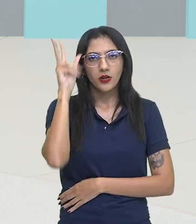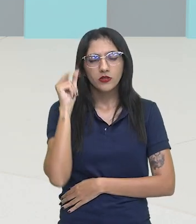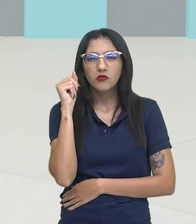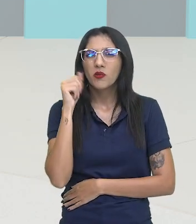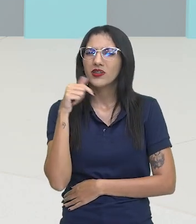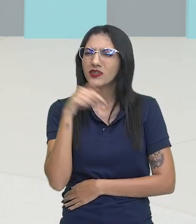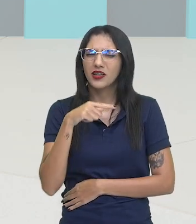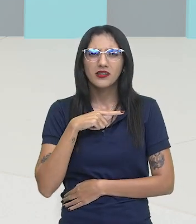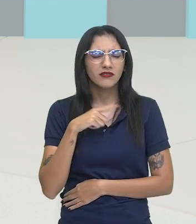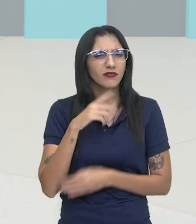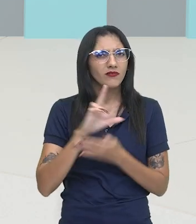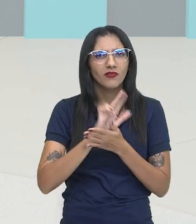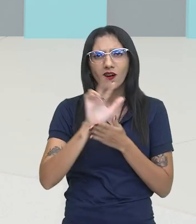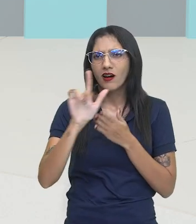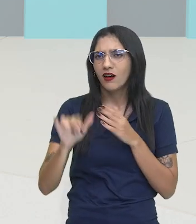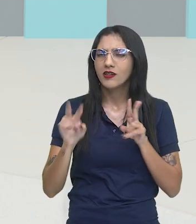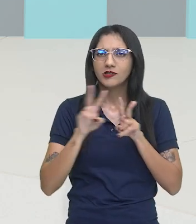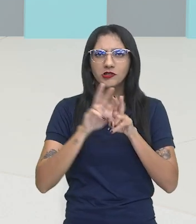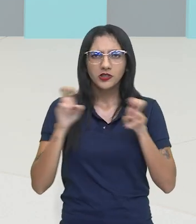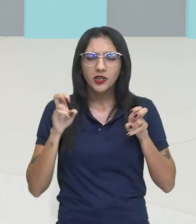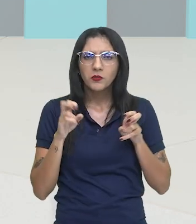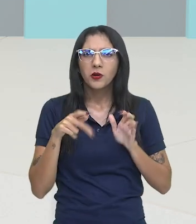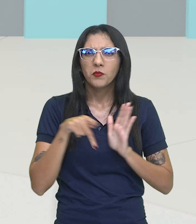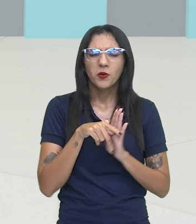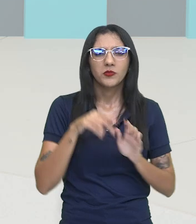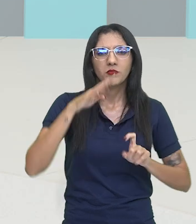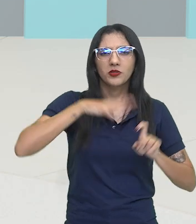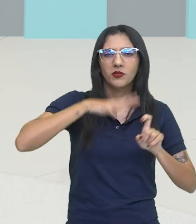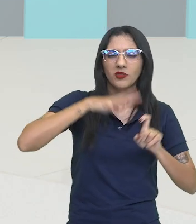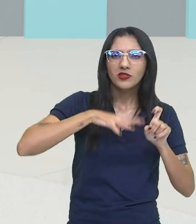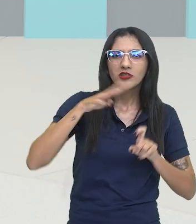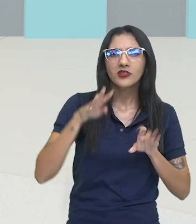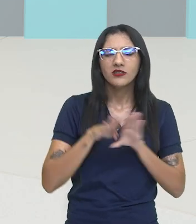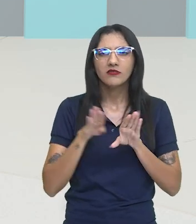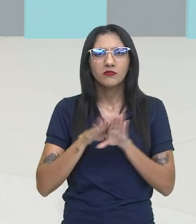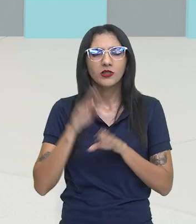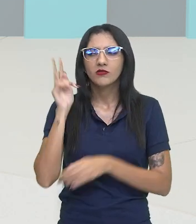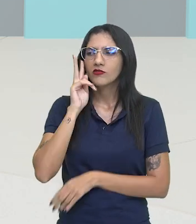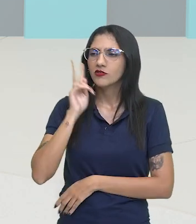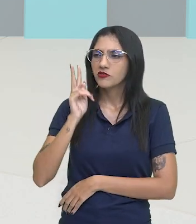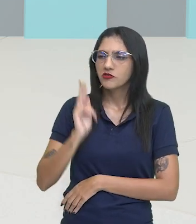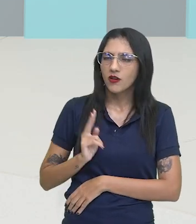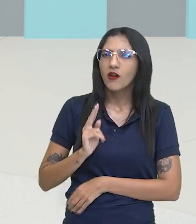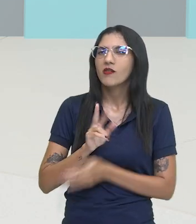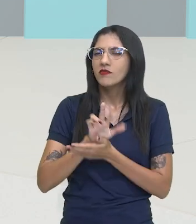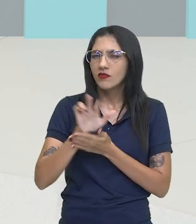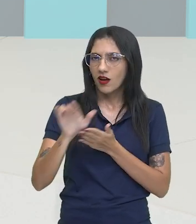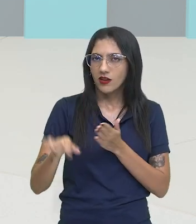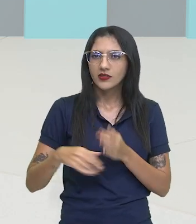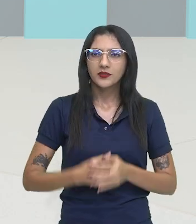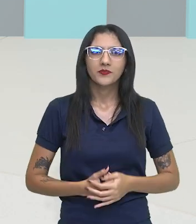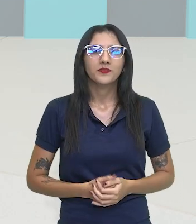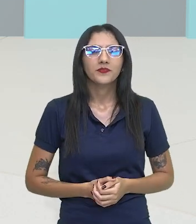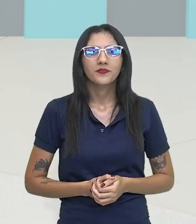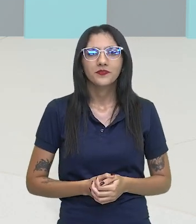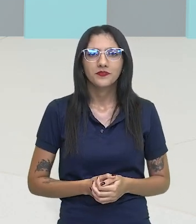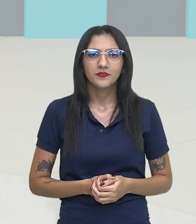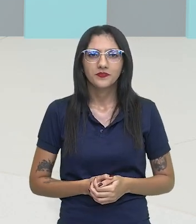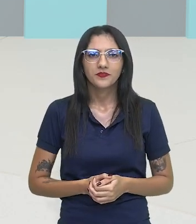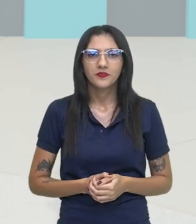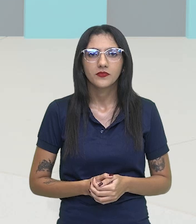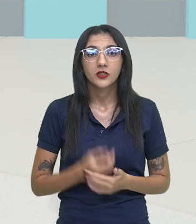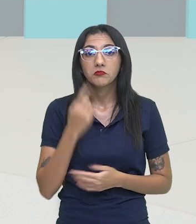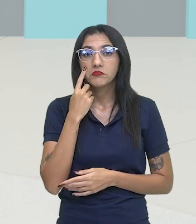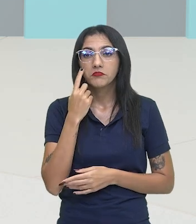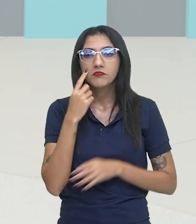os tipos de história aí, desde a mitologia, desde lenda até outros textos, tá bom? E por fim nós vimos o que